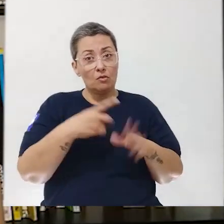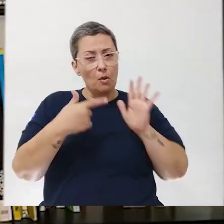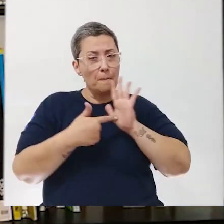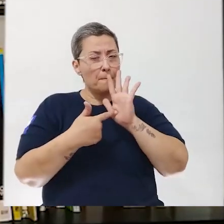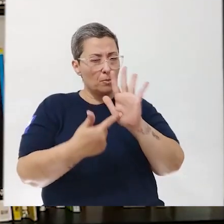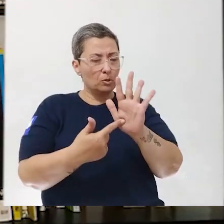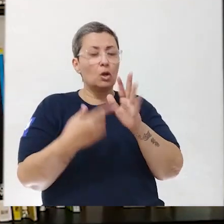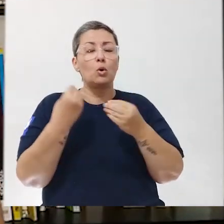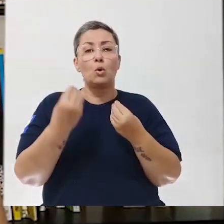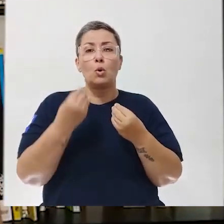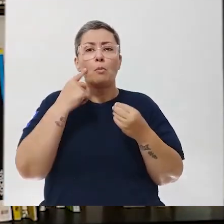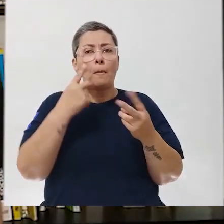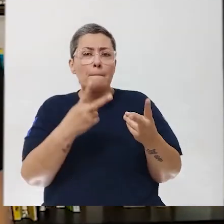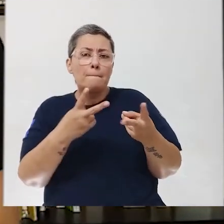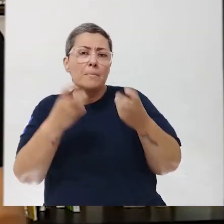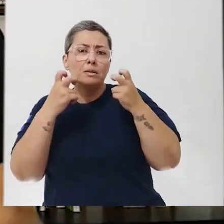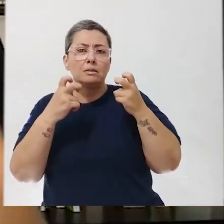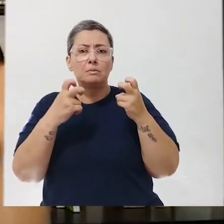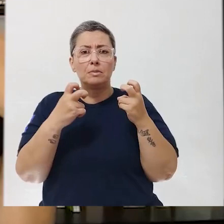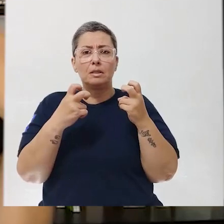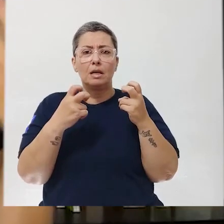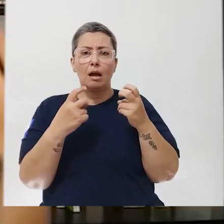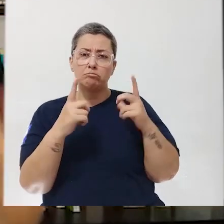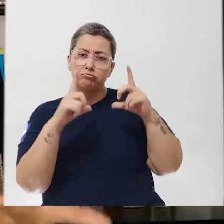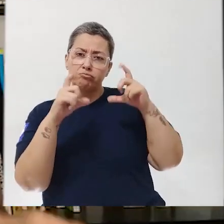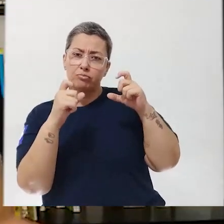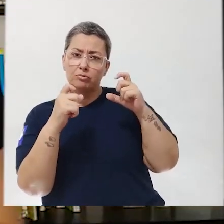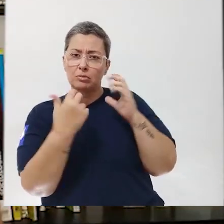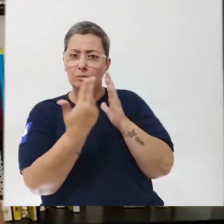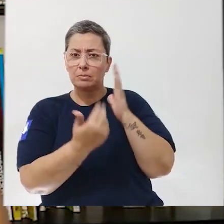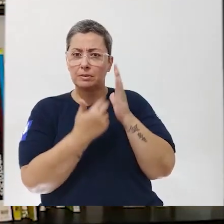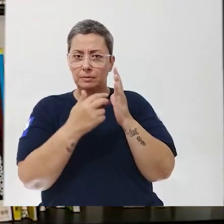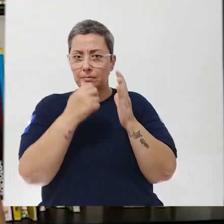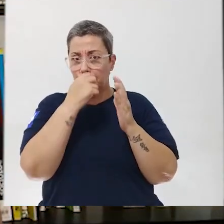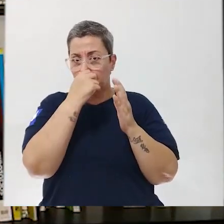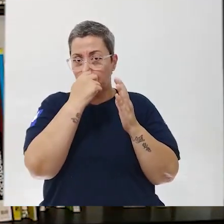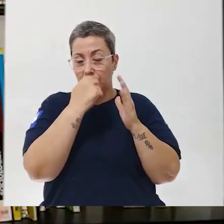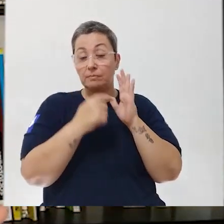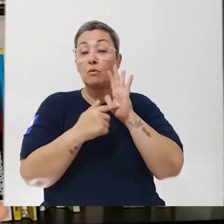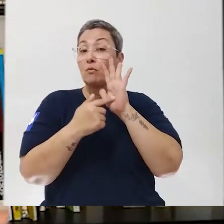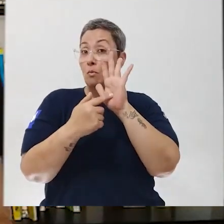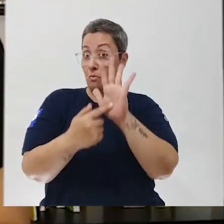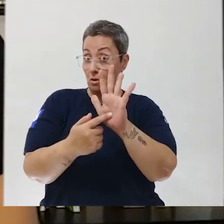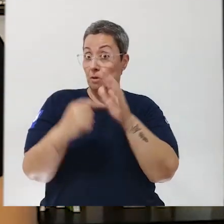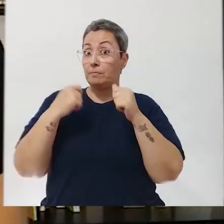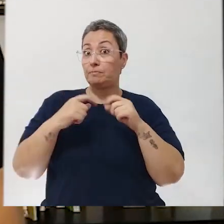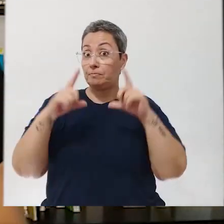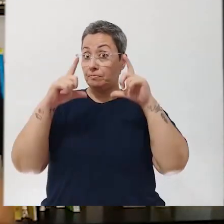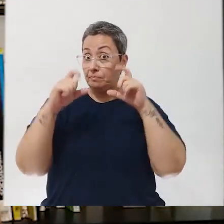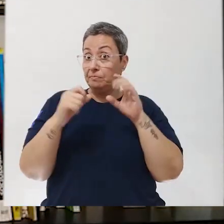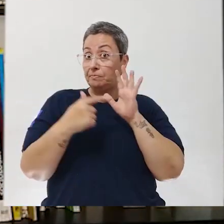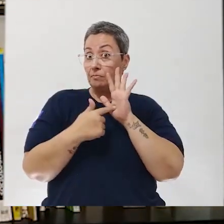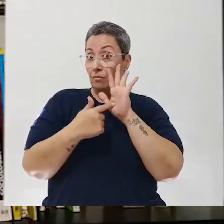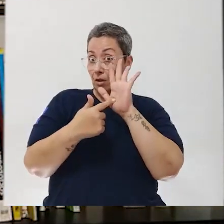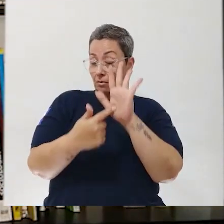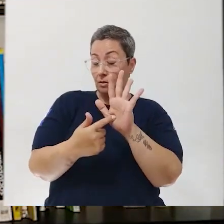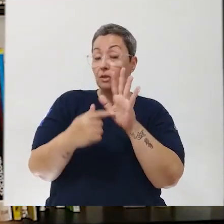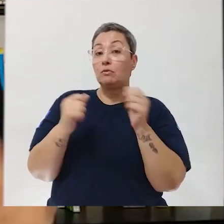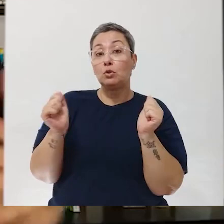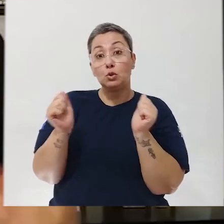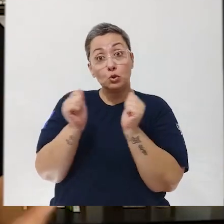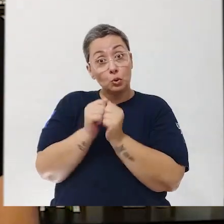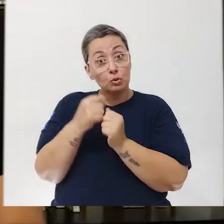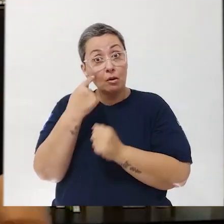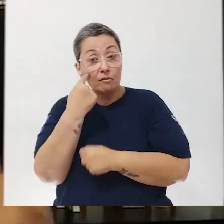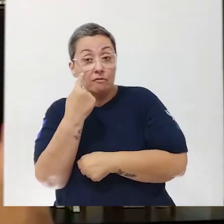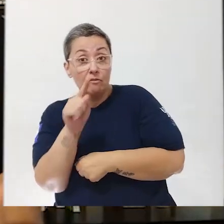mostrar para vocês como que a gente pode ler por meio de imagens também. Como que eu vou fazer isso? Eu vou mostrar algumas imagens, algumas figuras, e